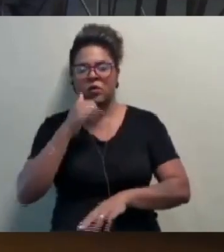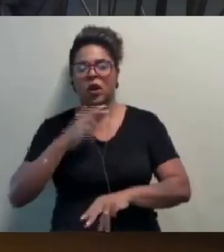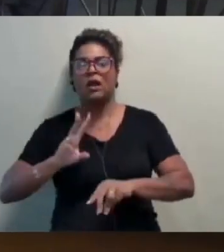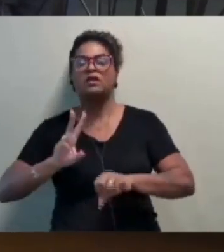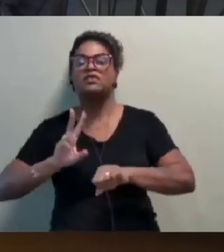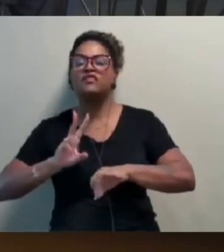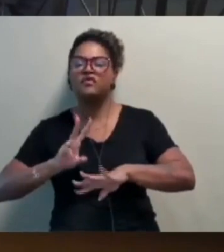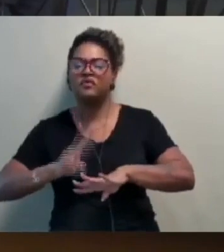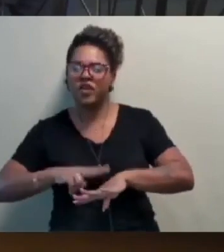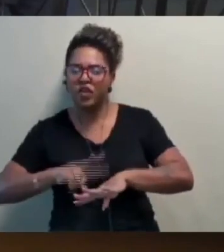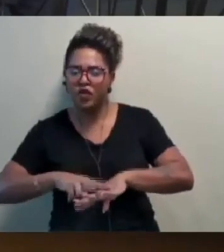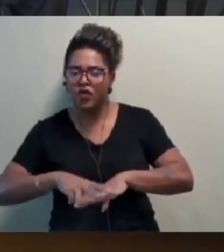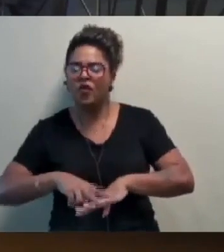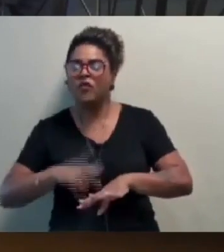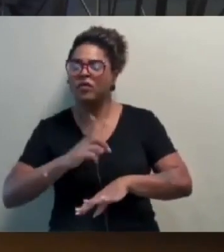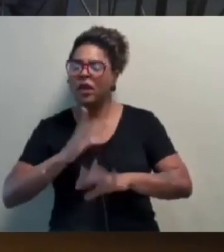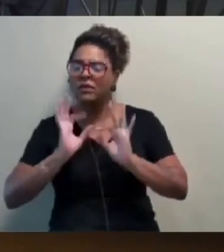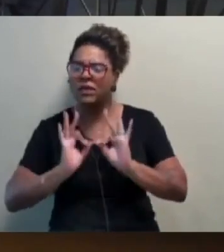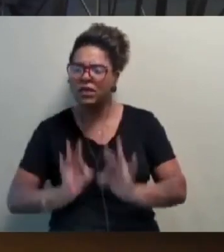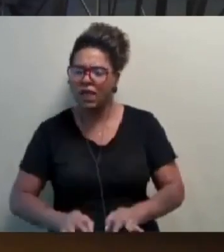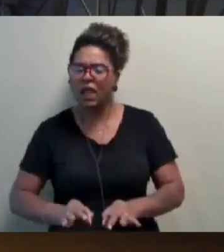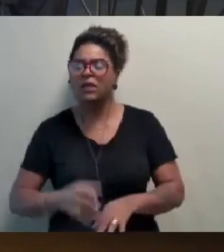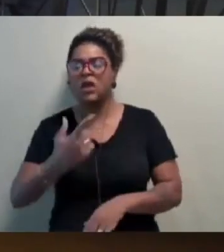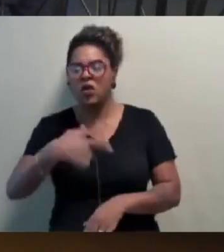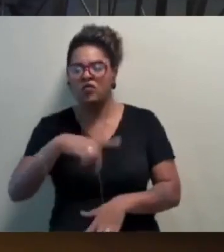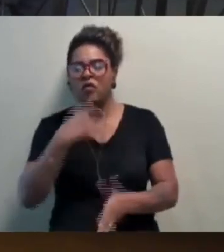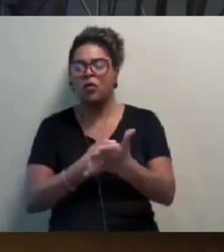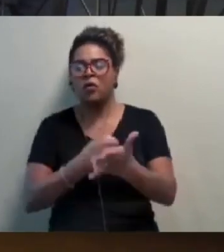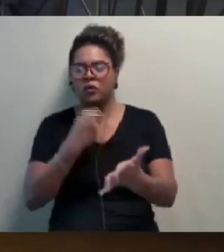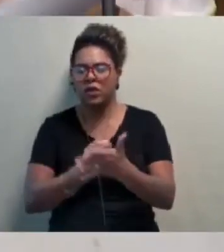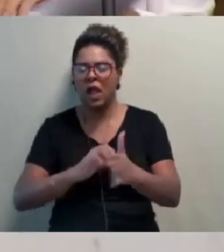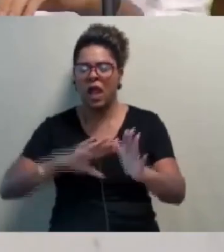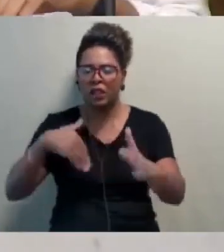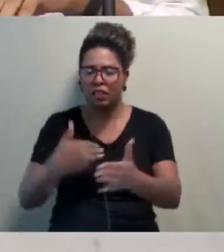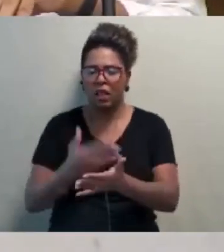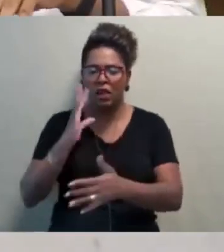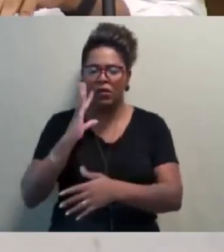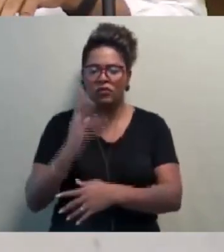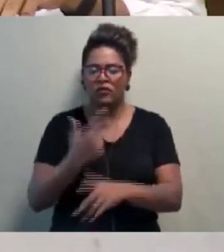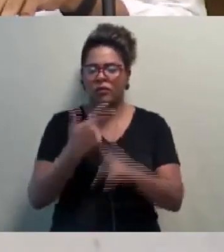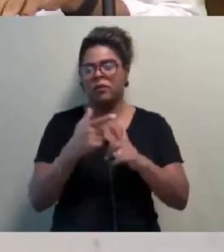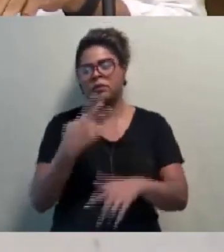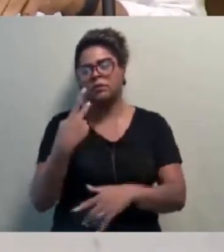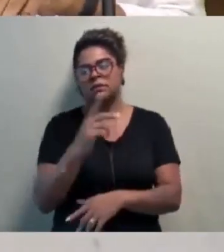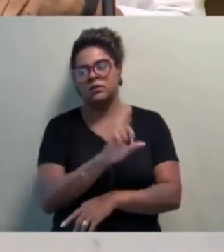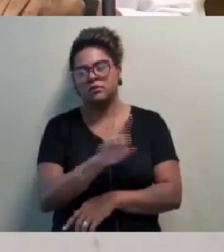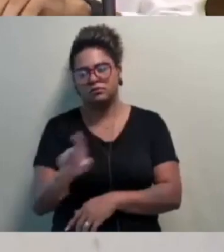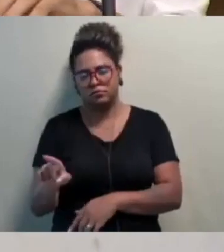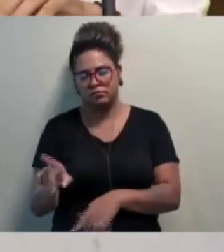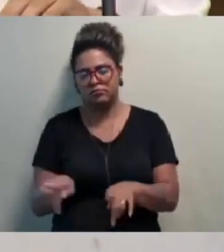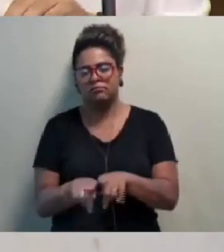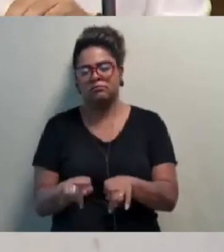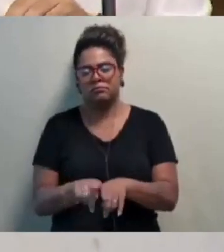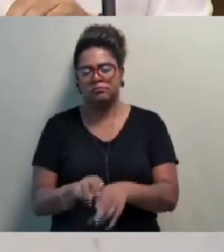resolver a situação delas também. Não vai ficar do jeito que está. Obrigado, presidente.